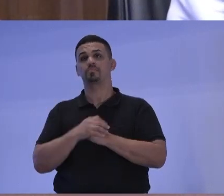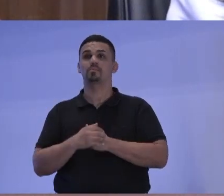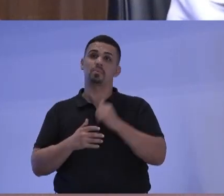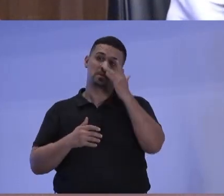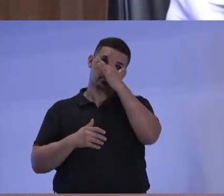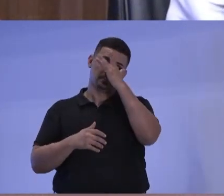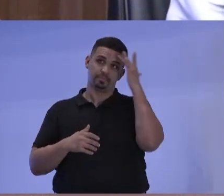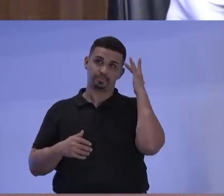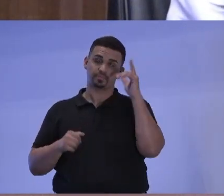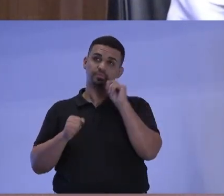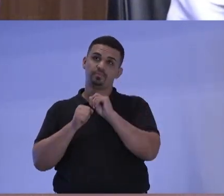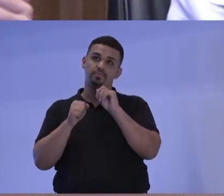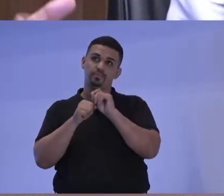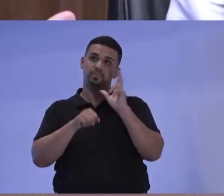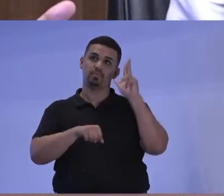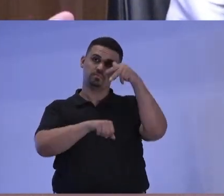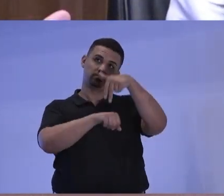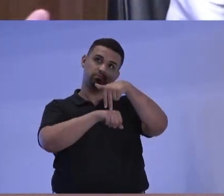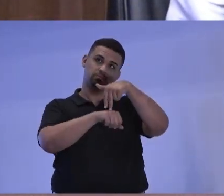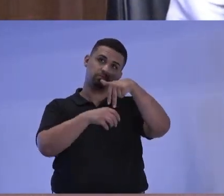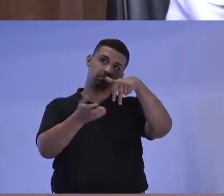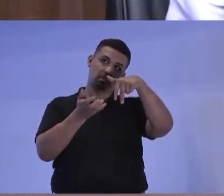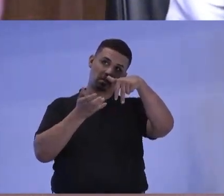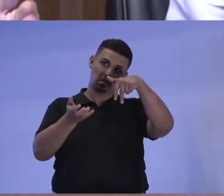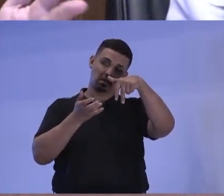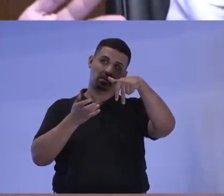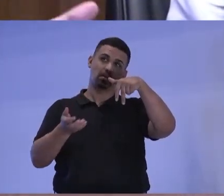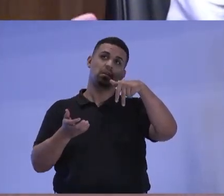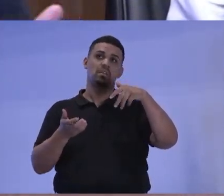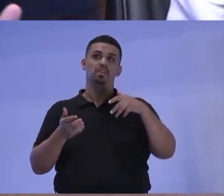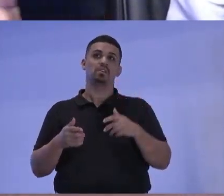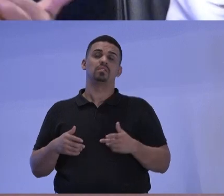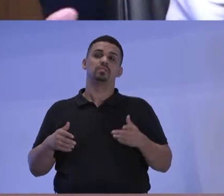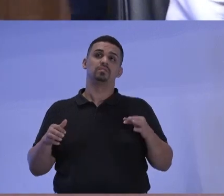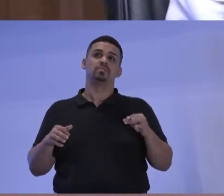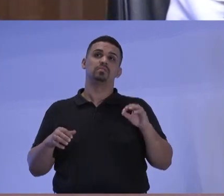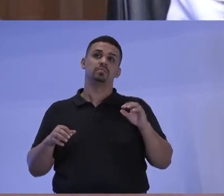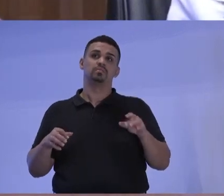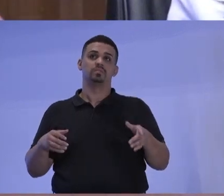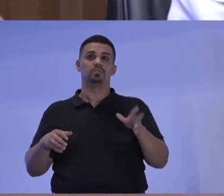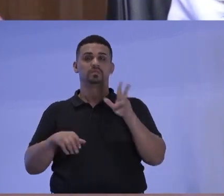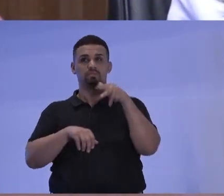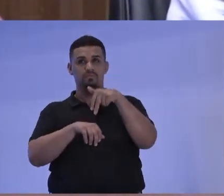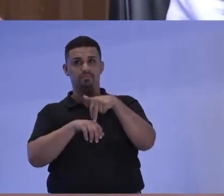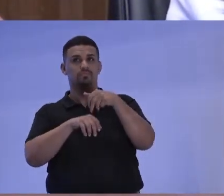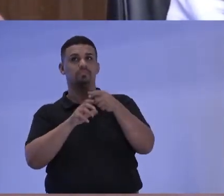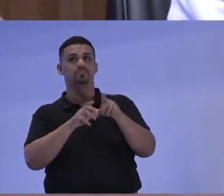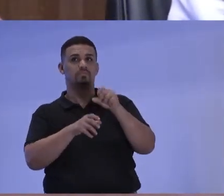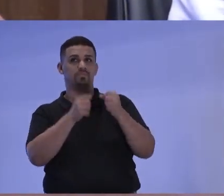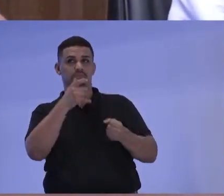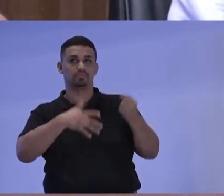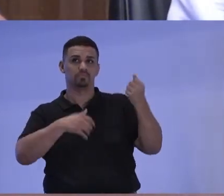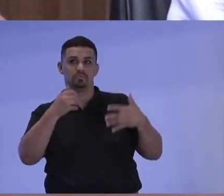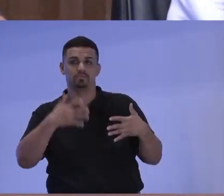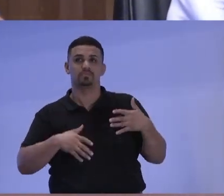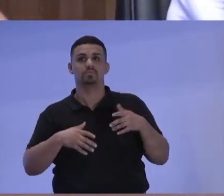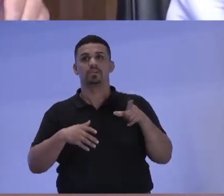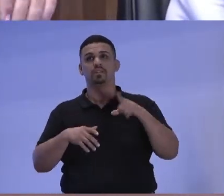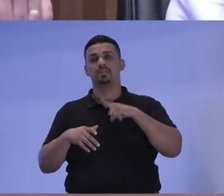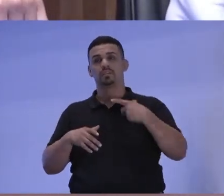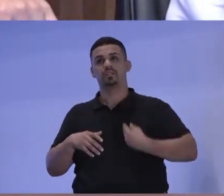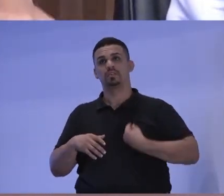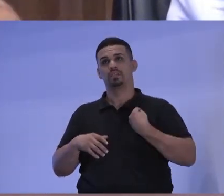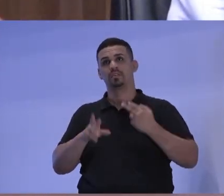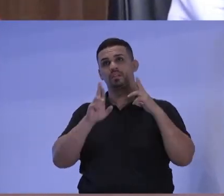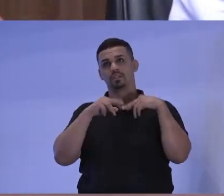for fazer uso da palavra, ou quem quiser fazer uso da palavra aqui, depois na tribuna, antes dos encaminhamentos da nossa reunião pública. Ele está ali, ele